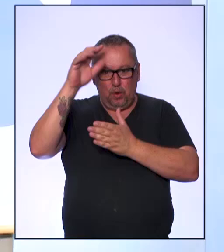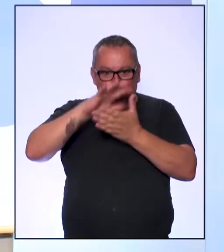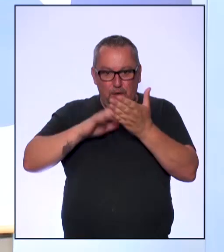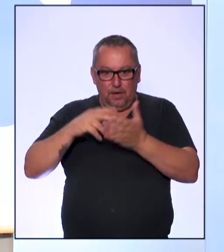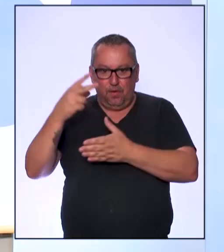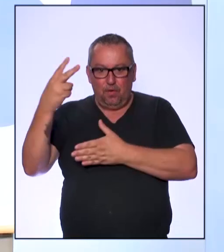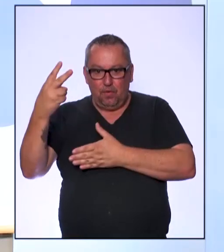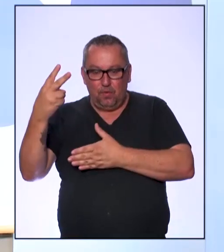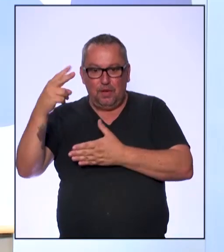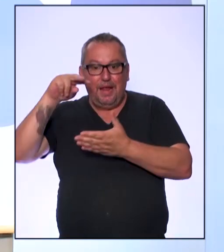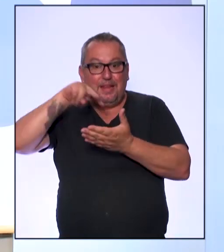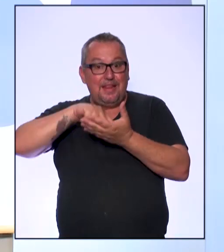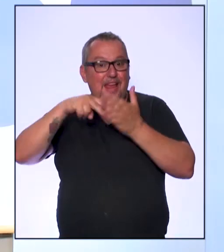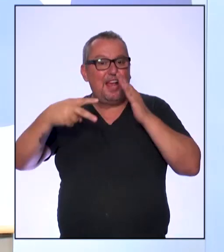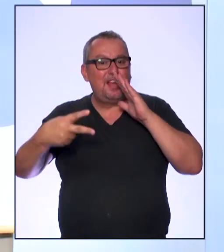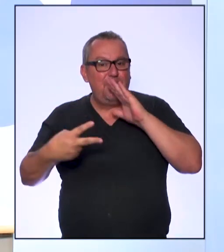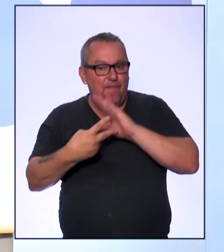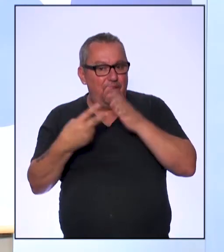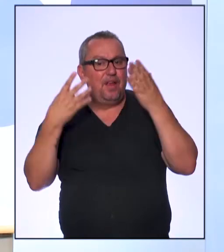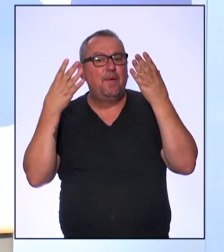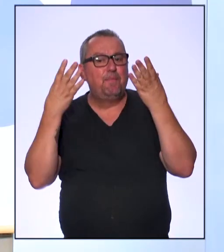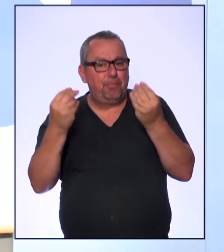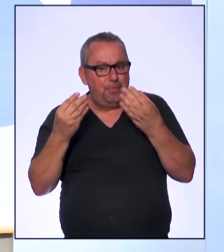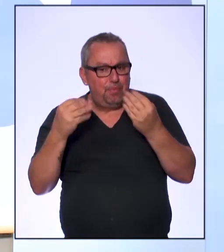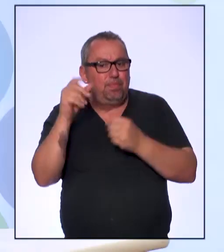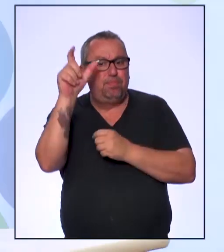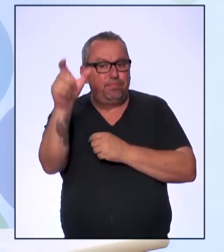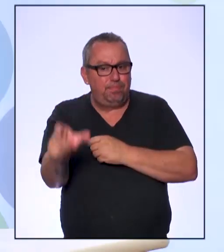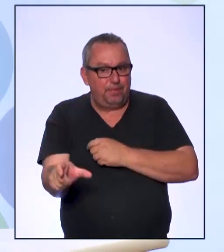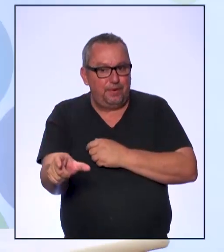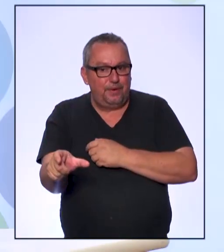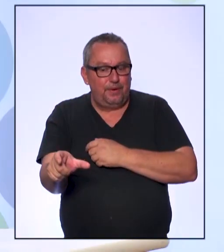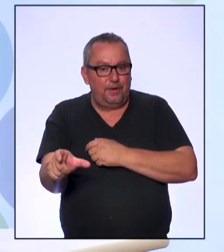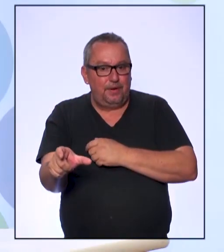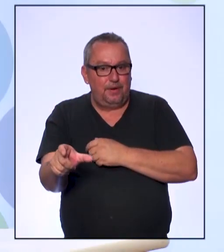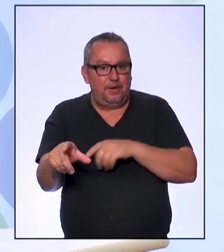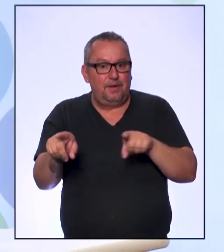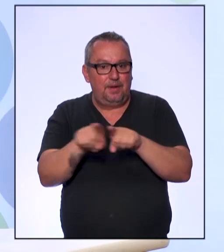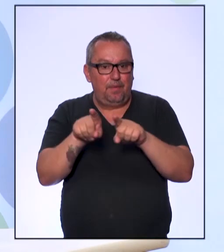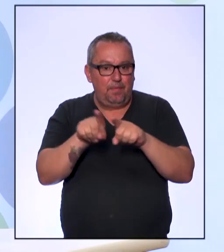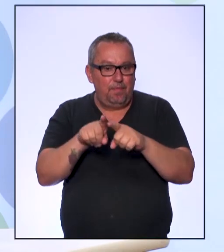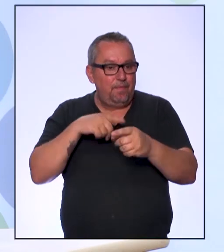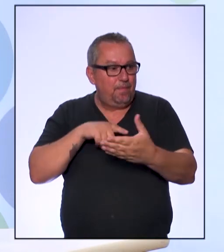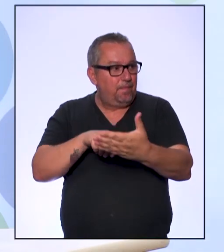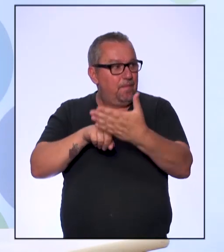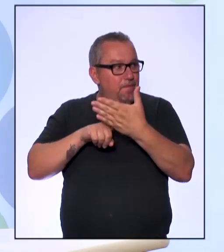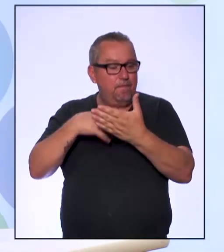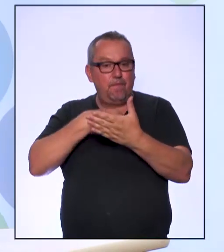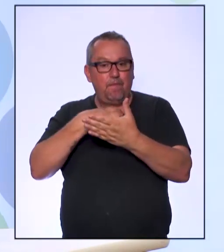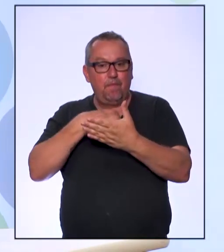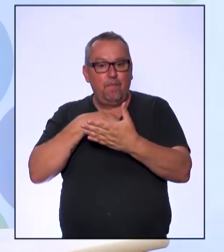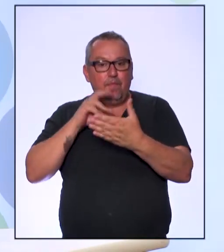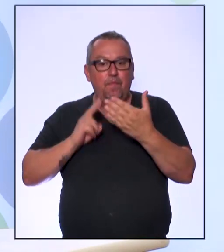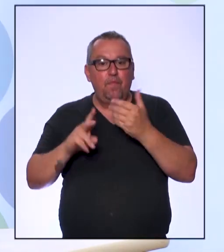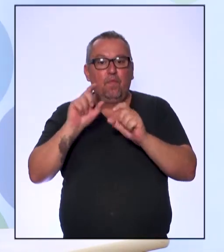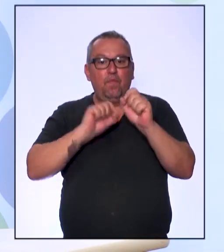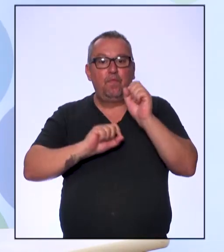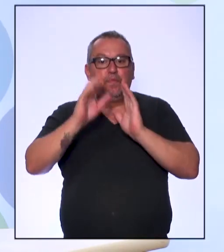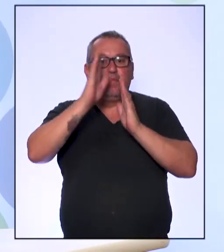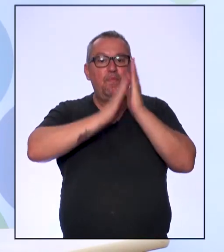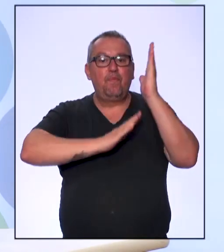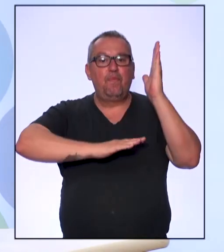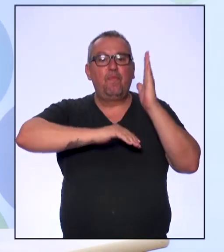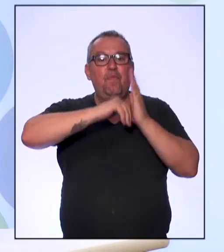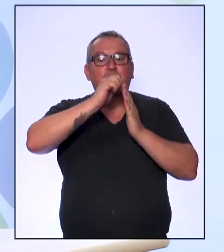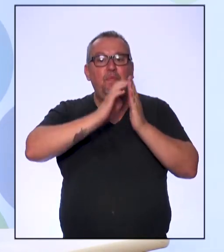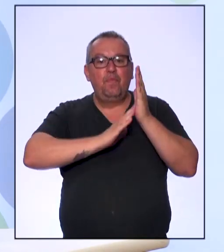algo significativo para aquela pessoa. Sim, então ela traz dentro de um aspecto sempre relacionado o quê? A arte. A